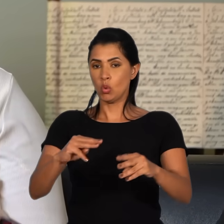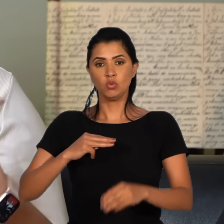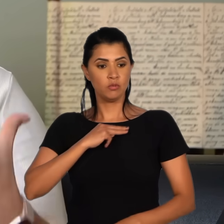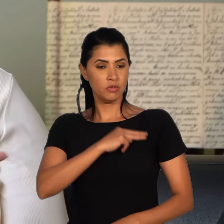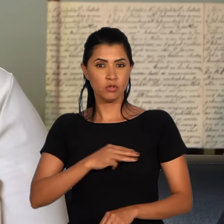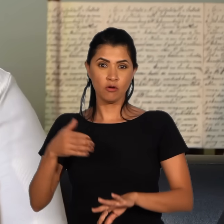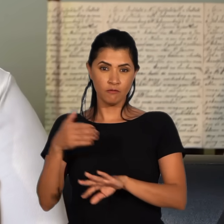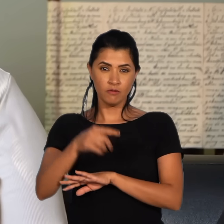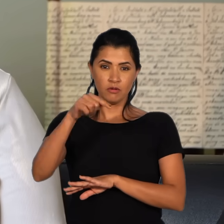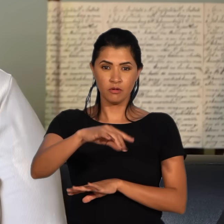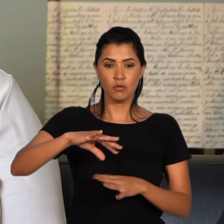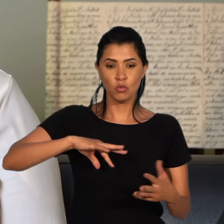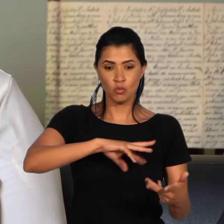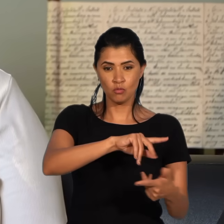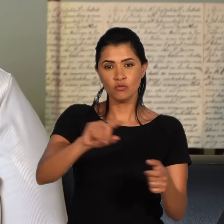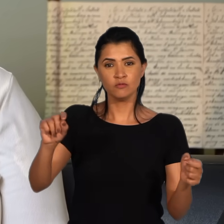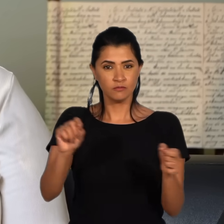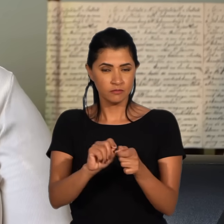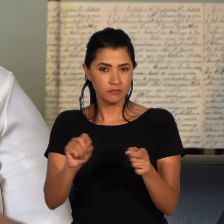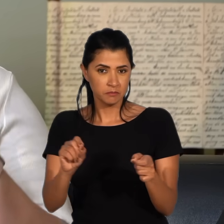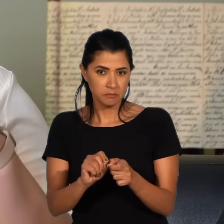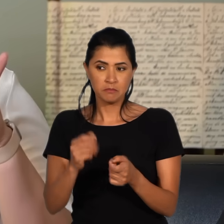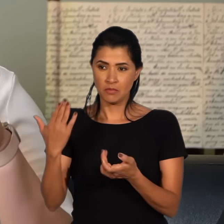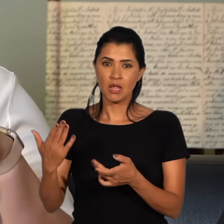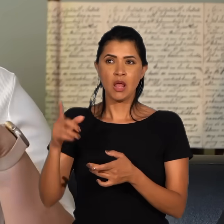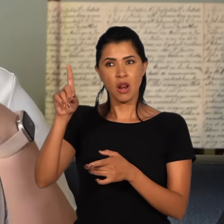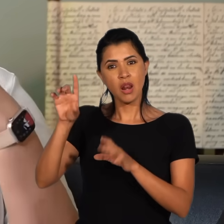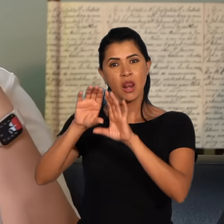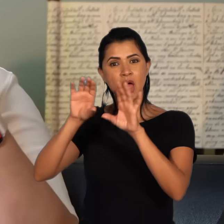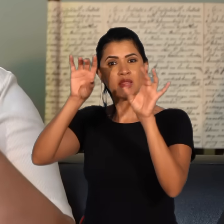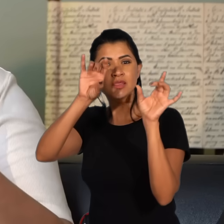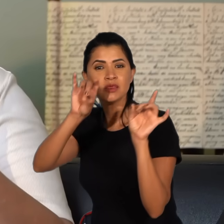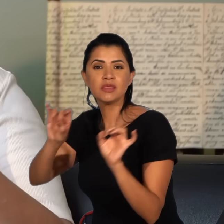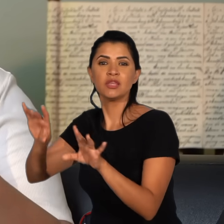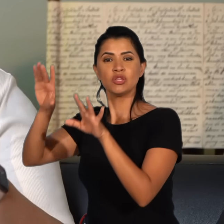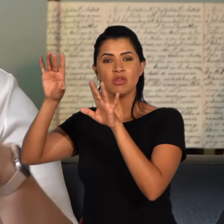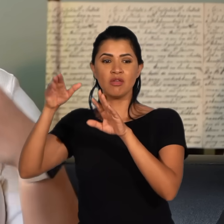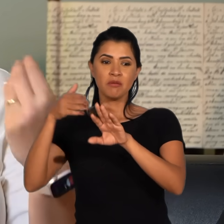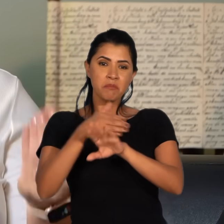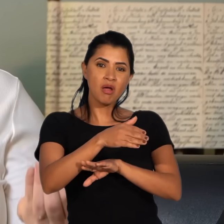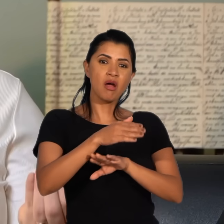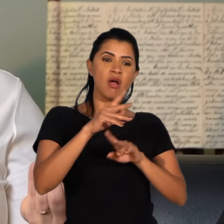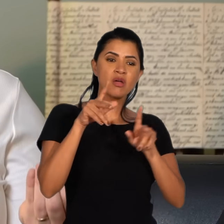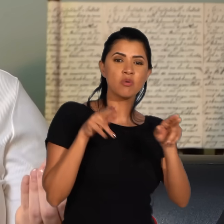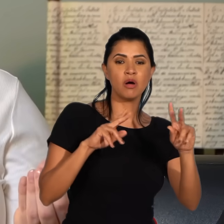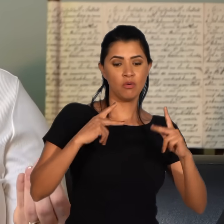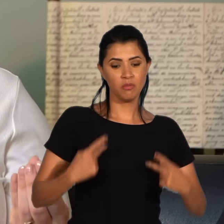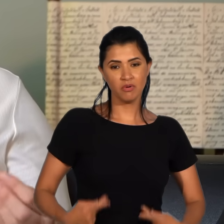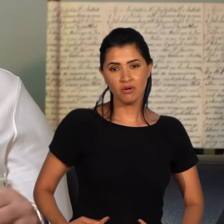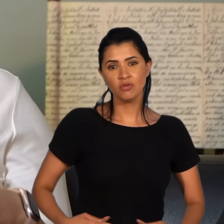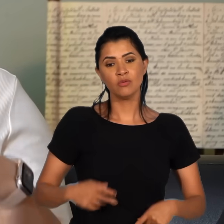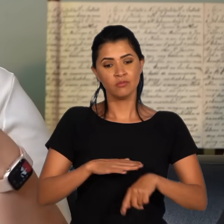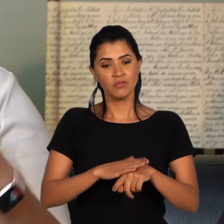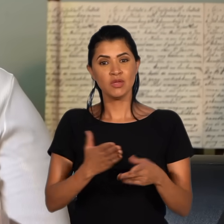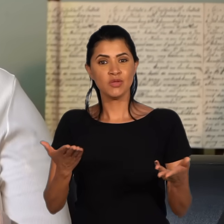ministério de tudo que eu vim fazer aqui nesse mundo que eu né deixei a minha natureza de Deus para ter a natureza de homem